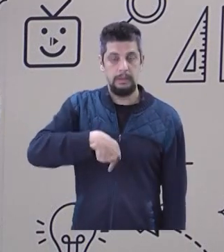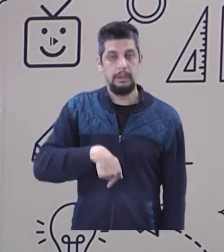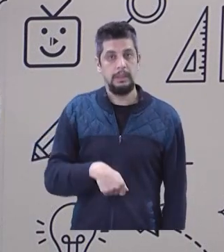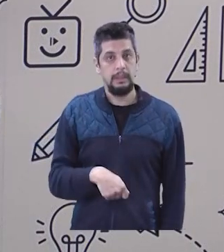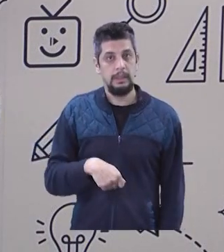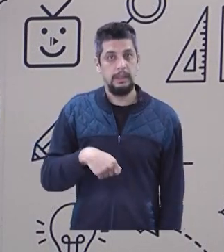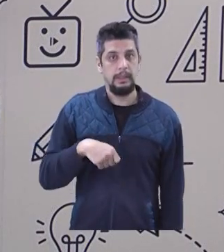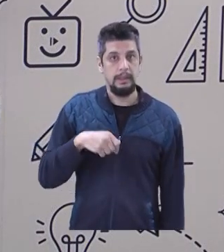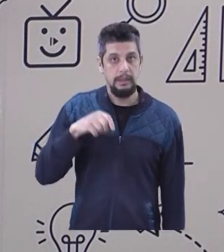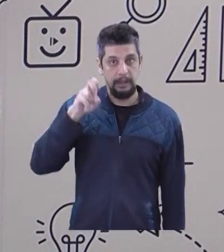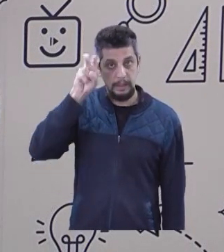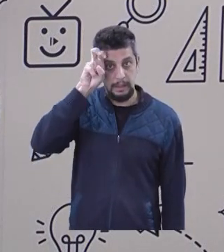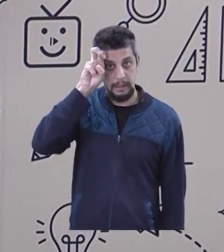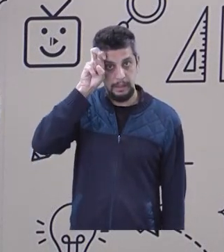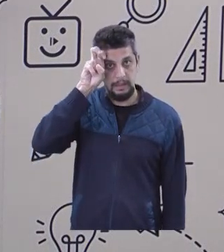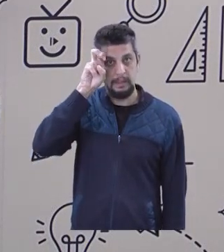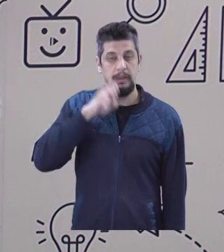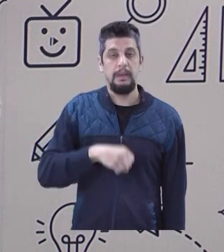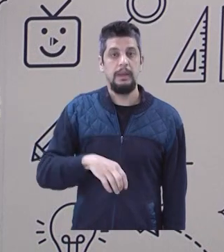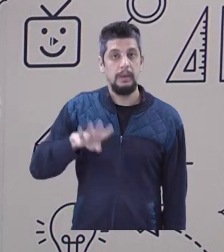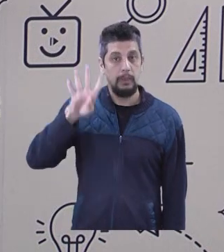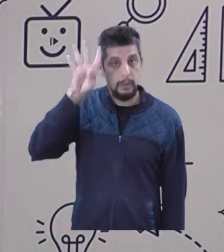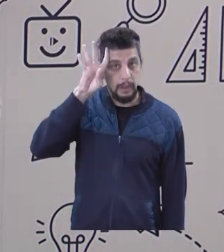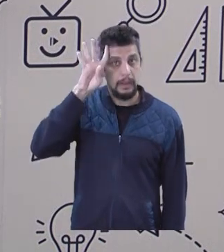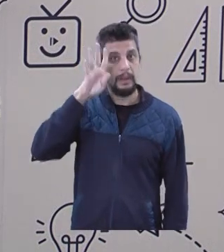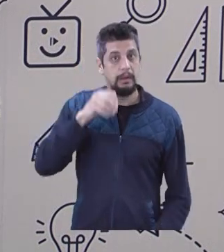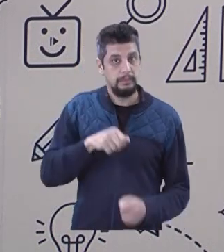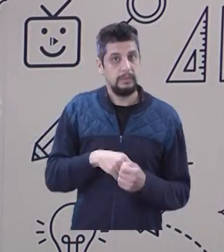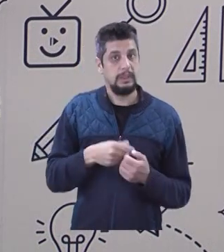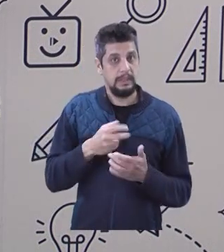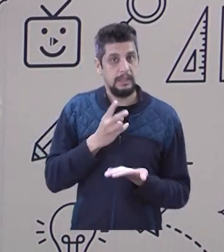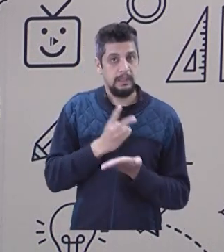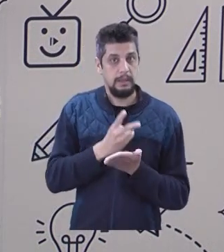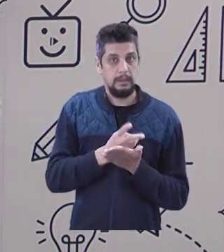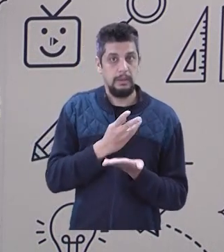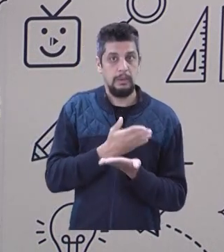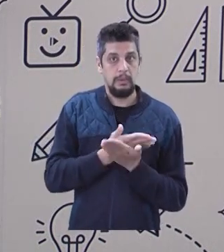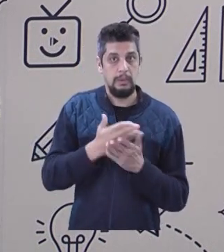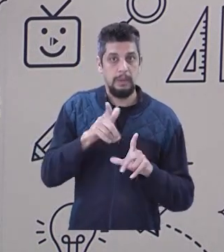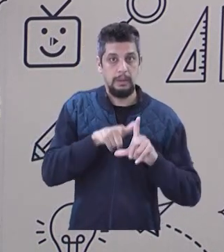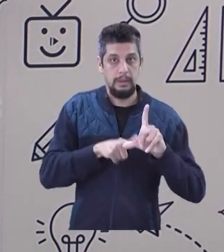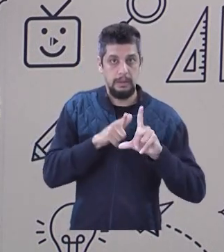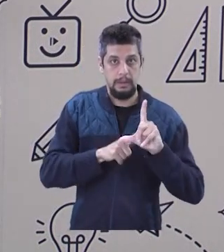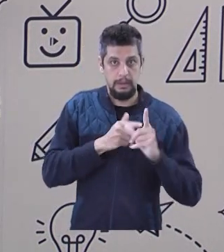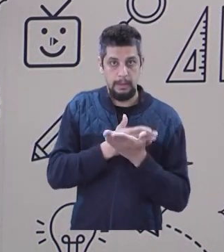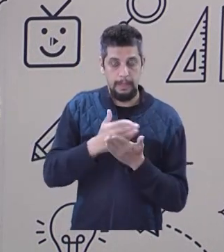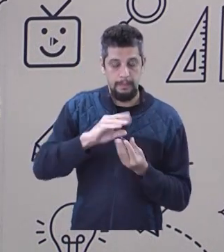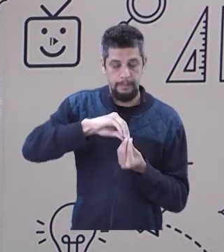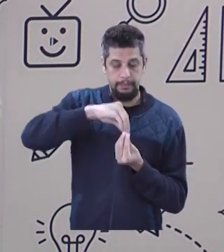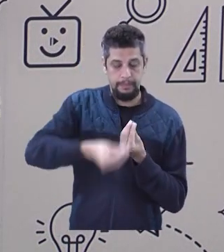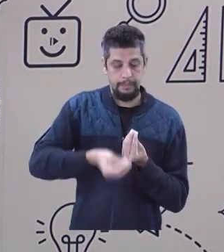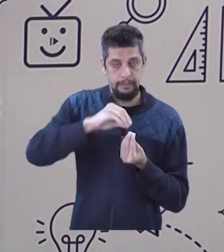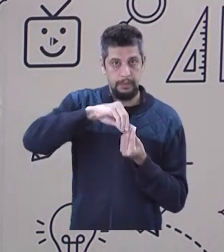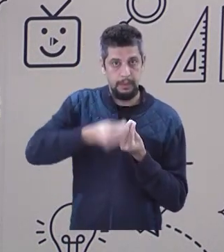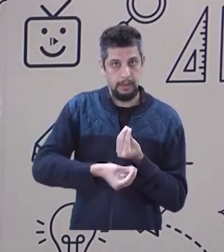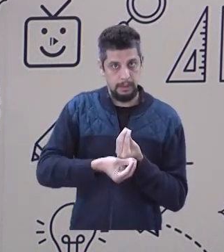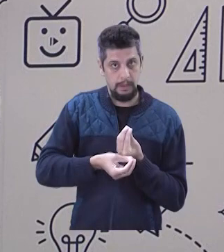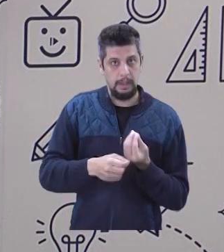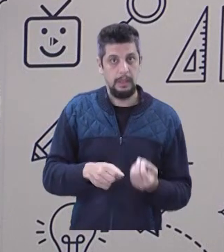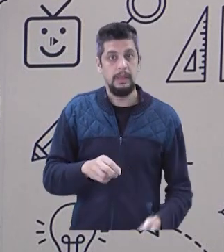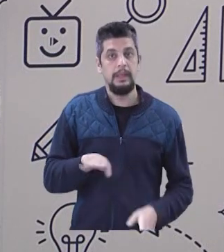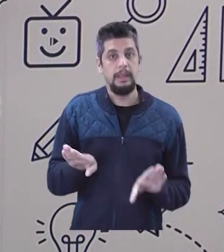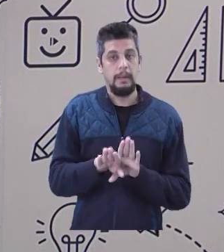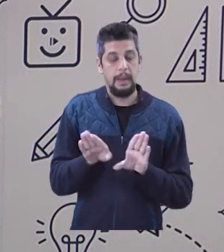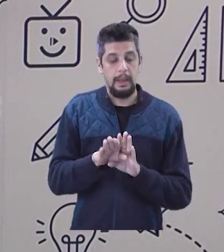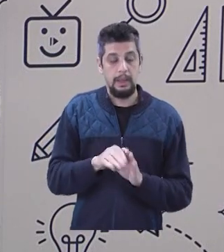quinta-feira. Para colocar esses nomes ali no calendário ficaria muito grande mesmo, né, professora? Por isso, só a letra inicial no